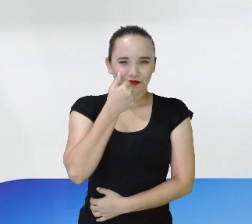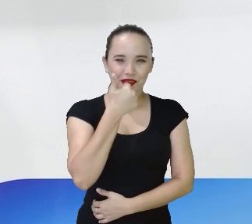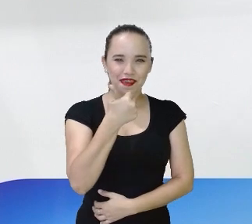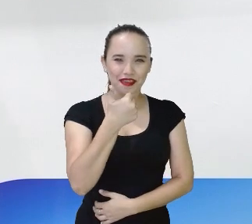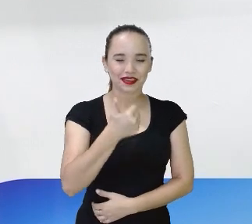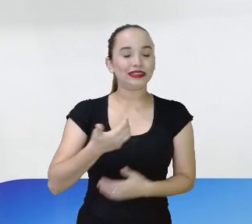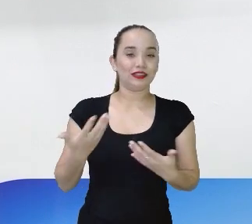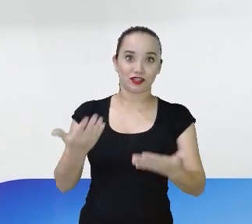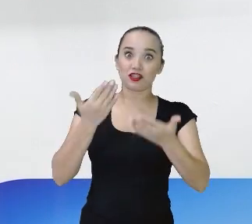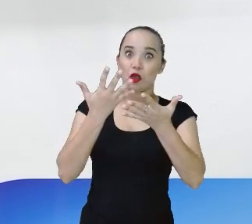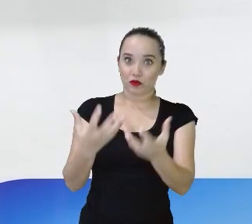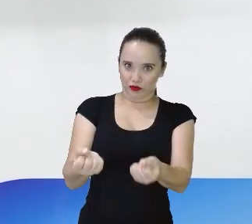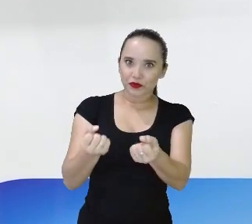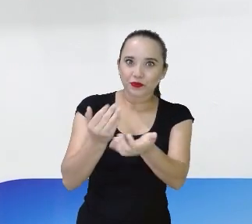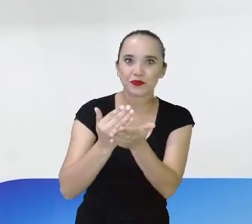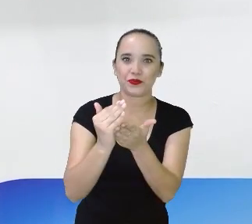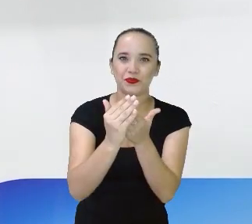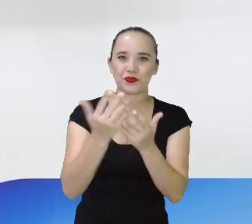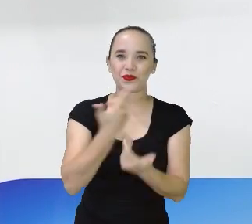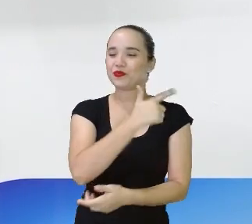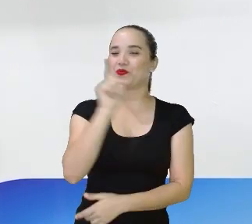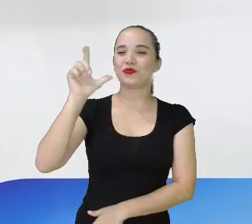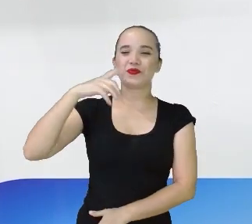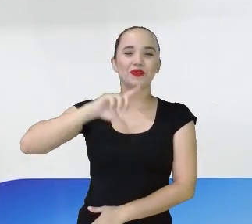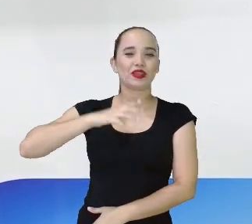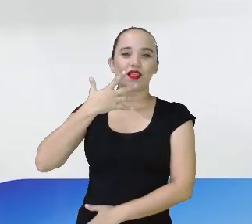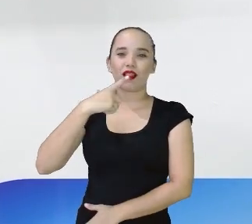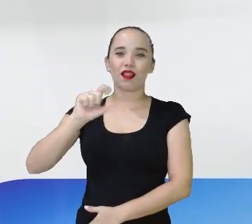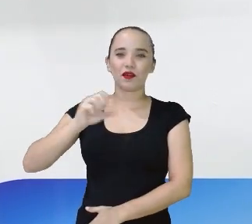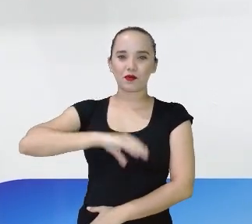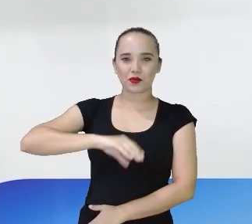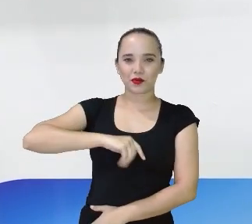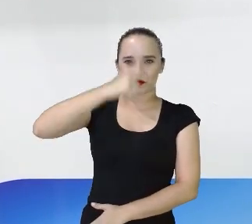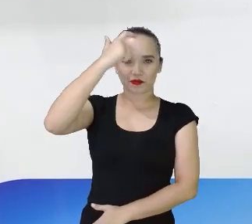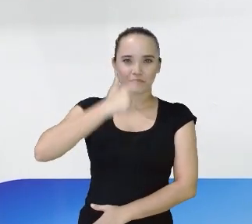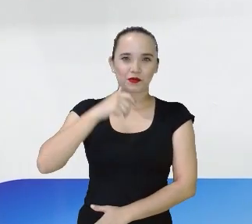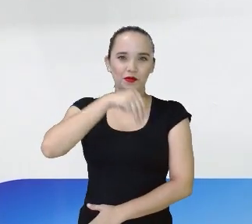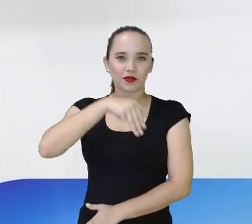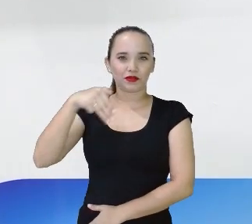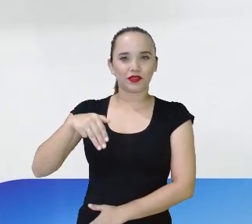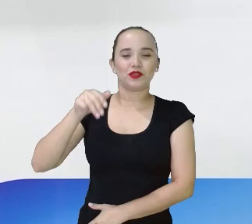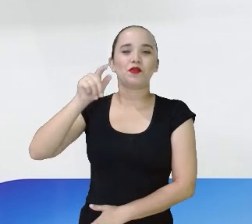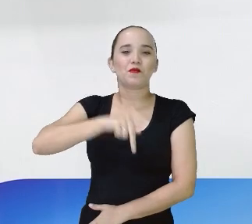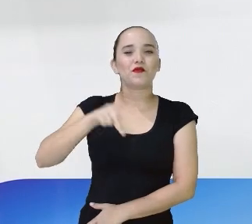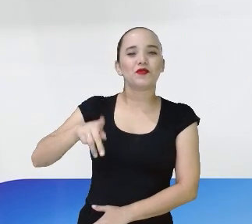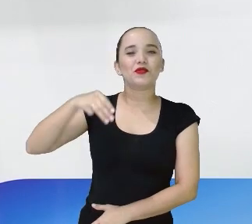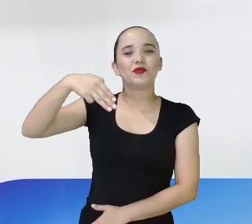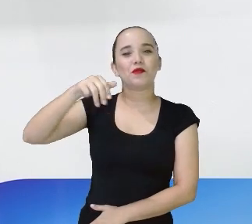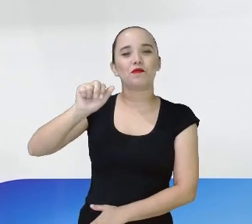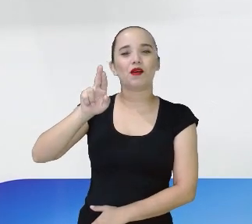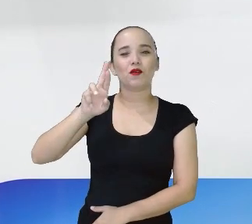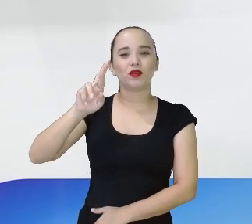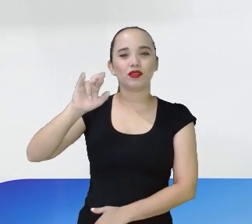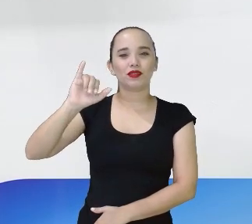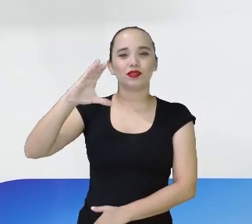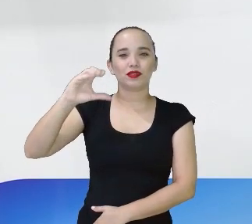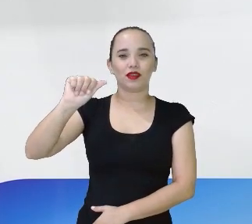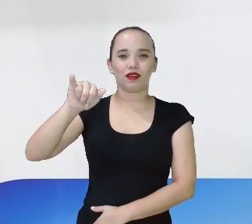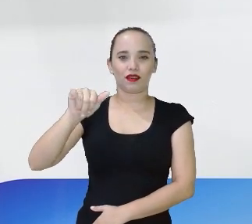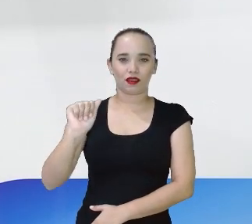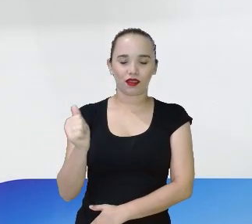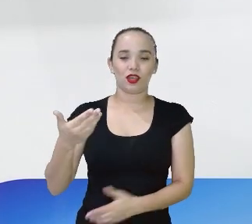Vamos começar mais uma aula de língua portuguesa. Eu sou a professora Mauricéia Joana e vou trabalhar com vocês uma aula